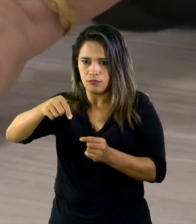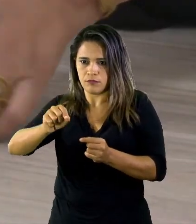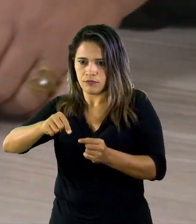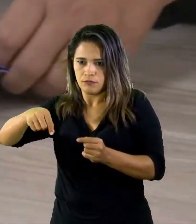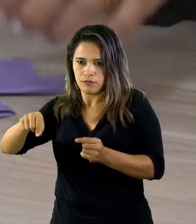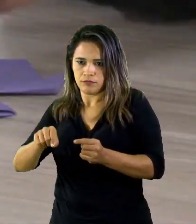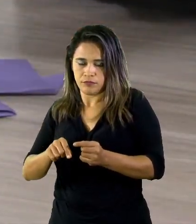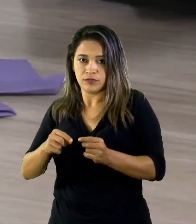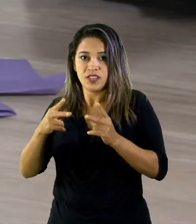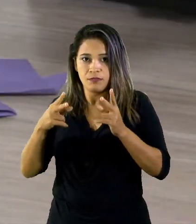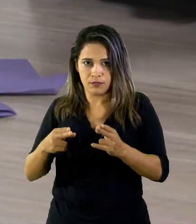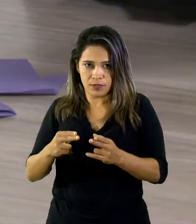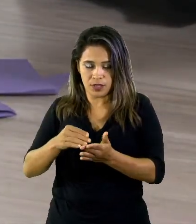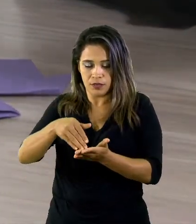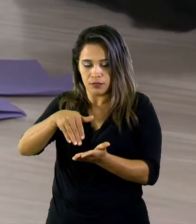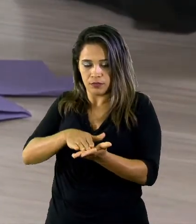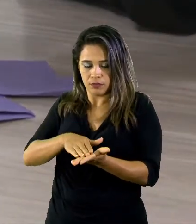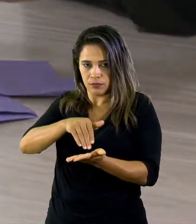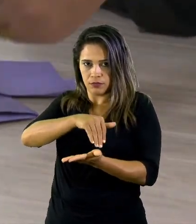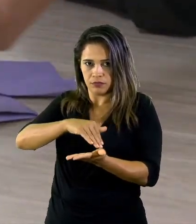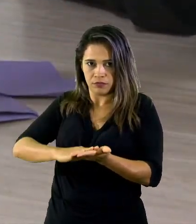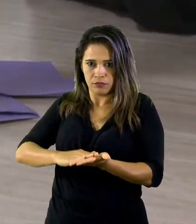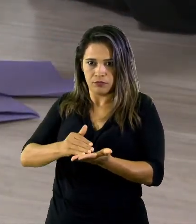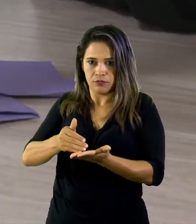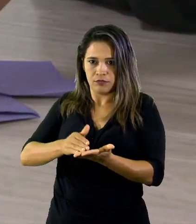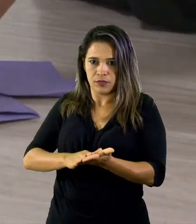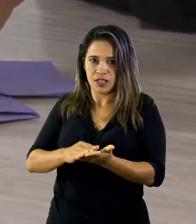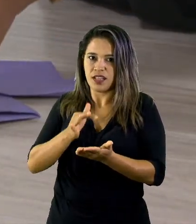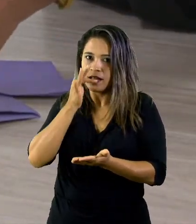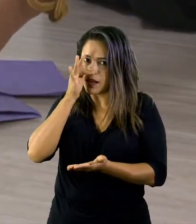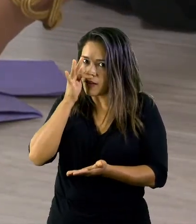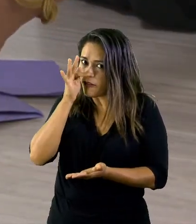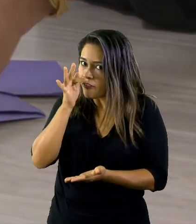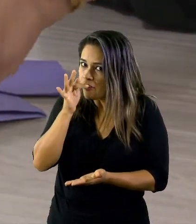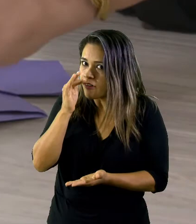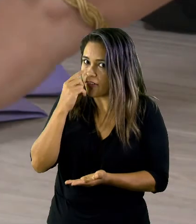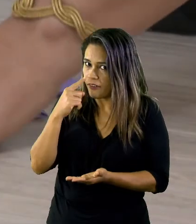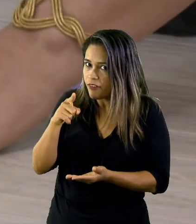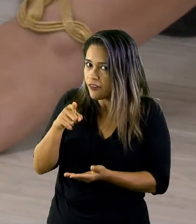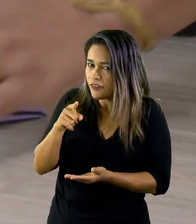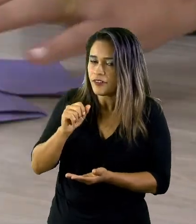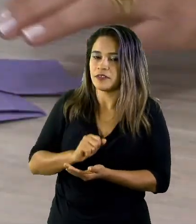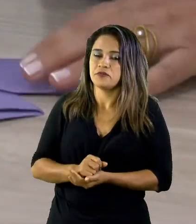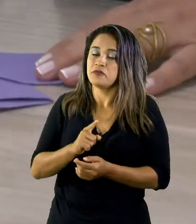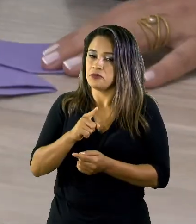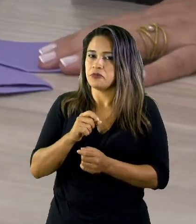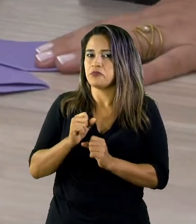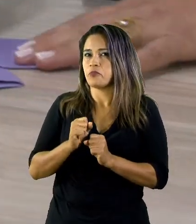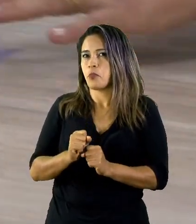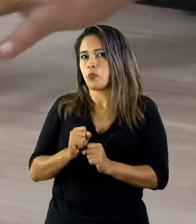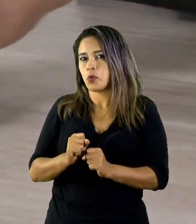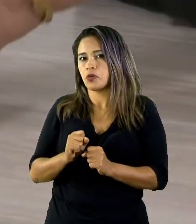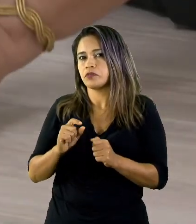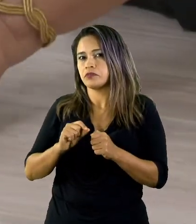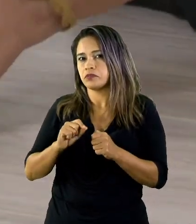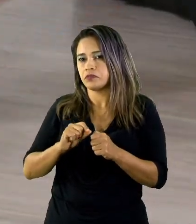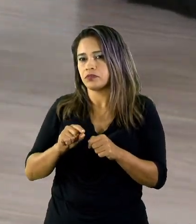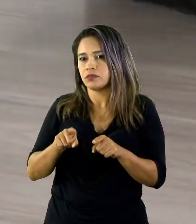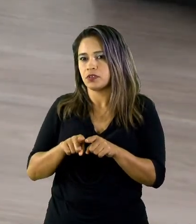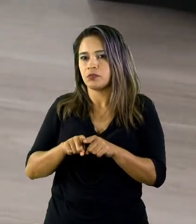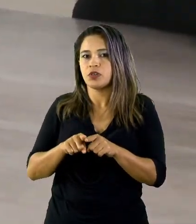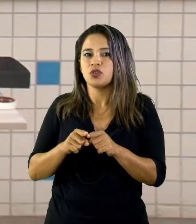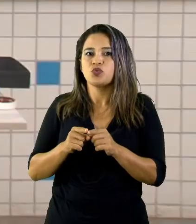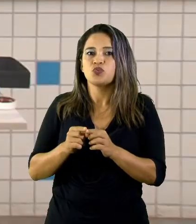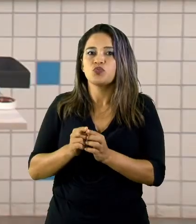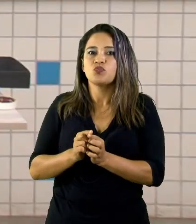mesma dobradura da flor tulipa aqui, você também vai conseguir fazer um peixinho.